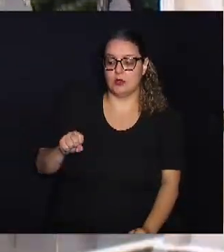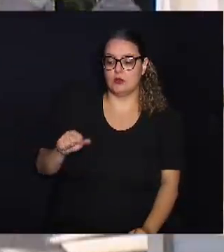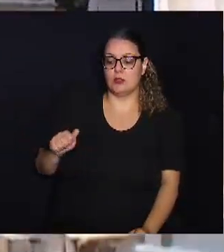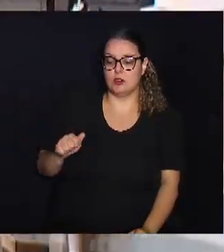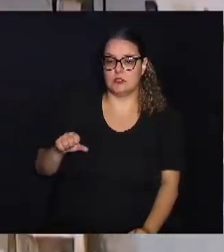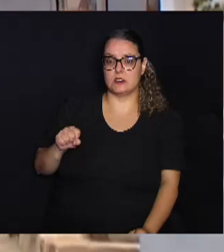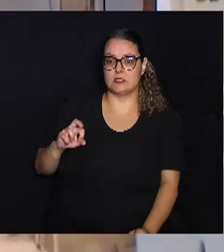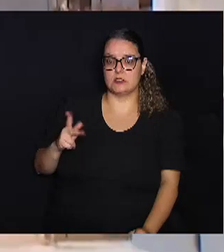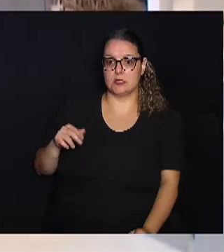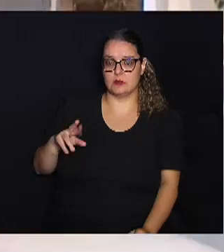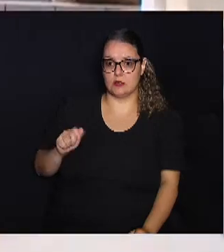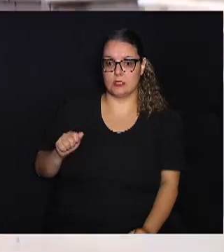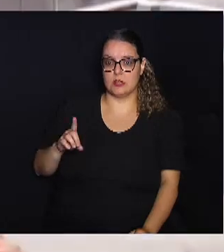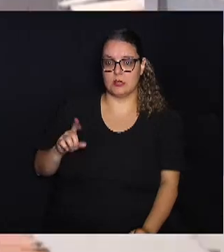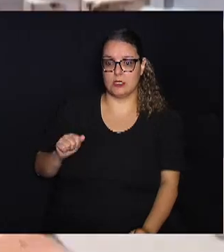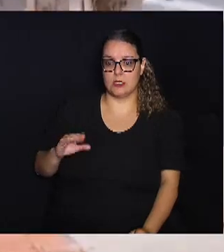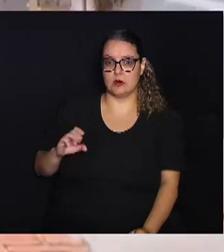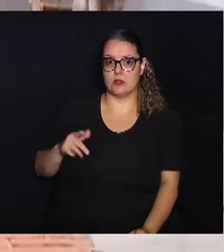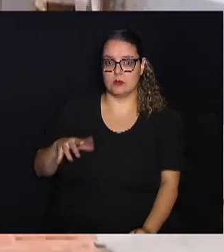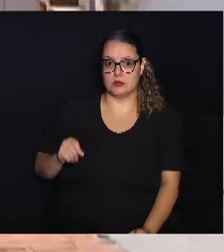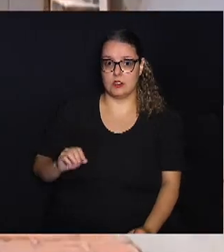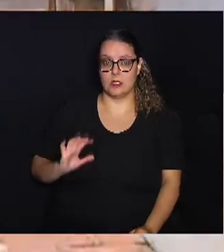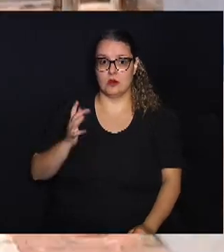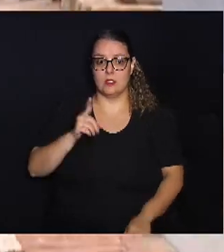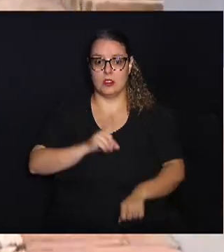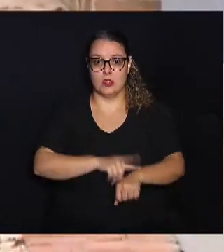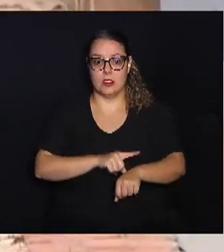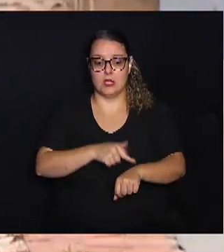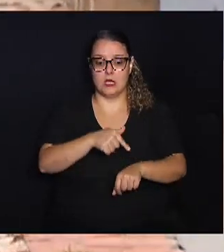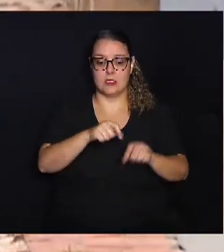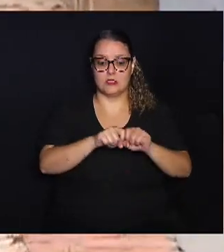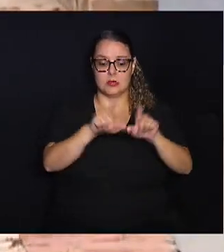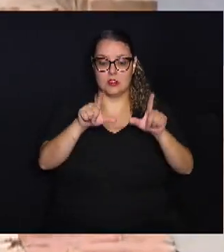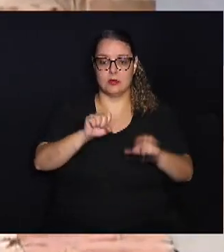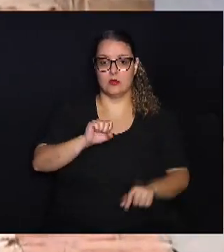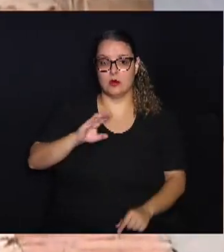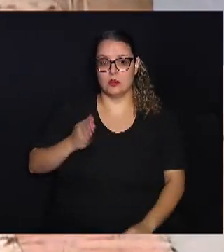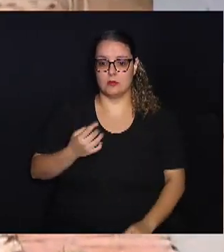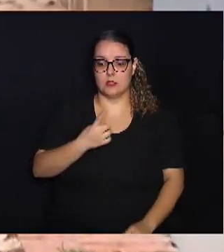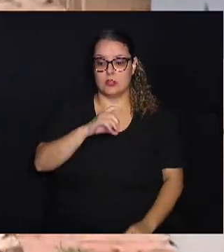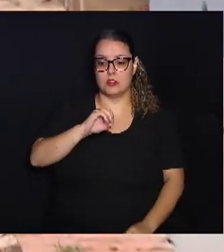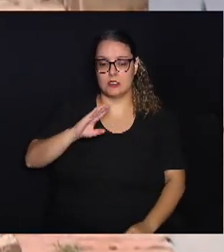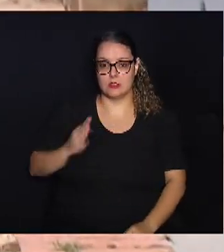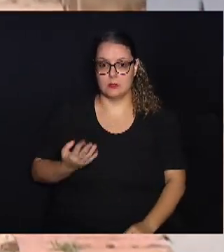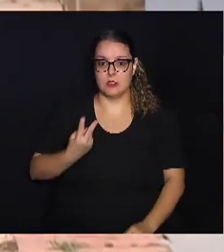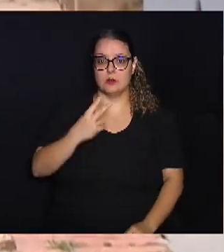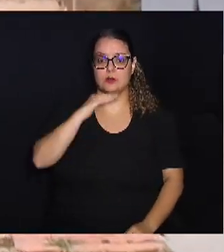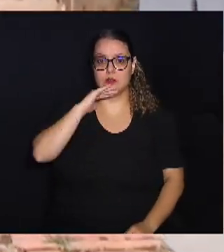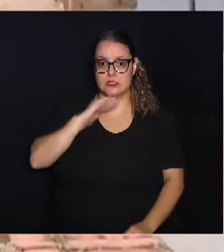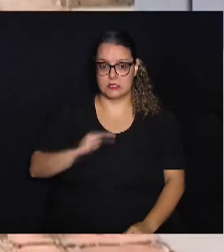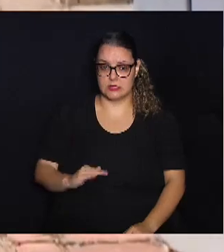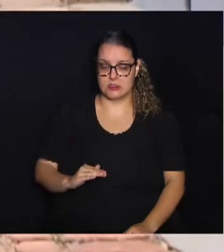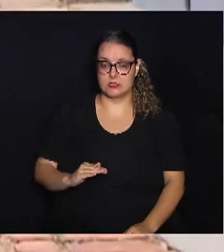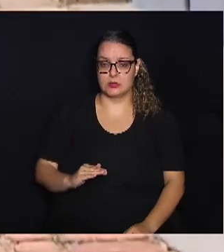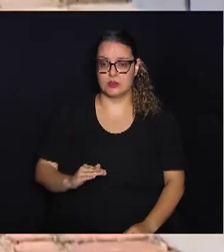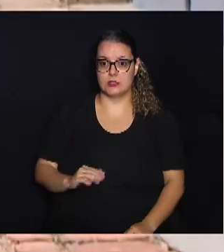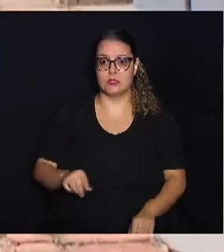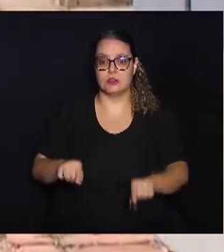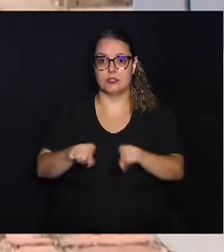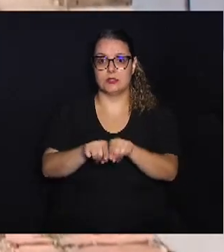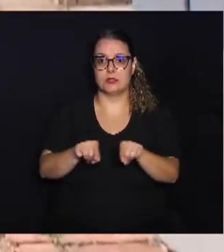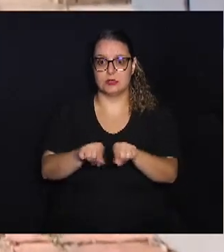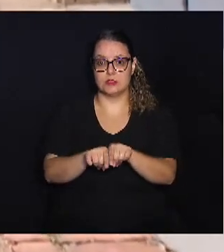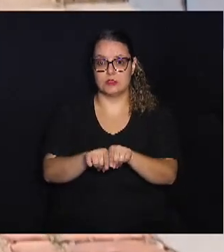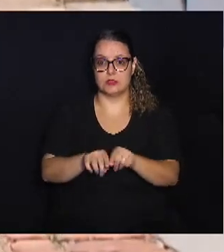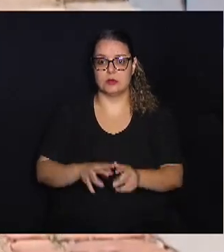As celebrações ocorrem às 7 horas da manhã, 8h30, 10h30, 2 da tarde e também